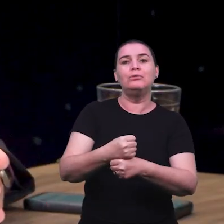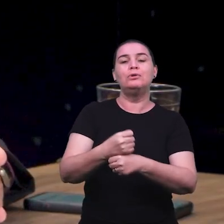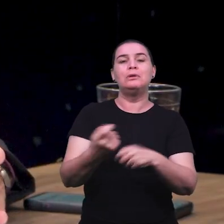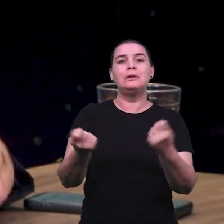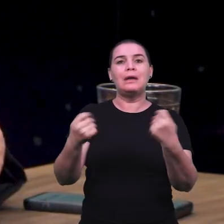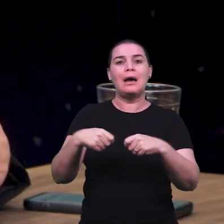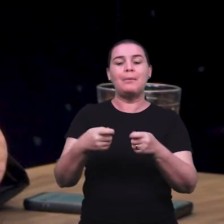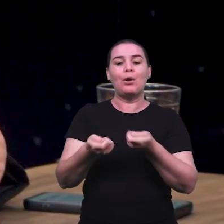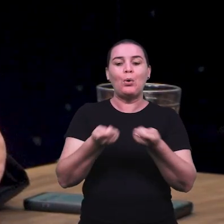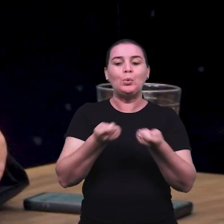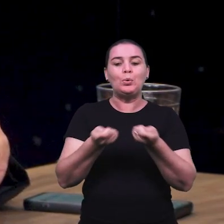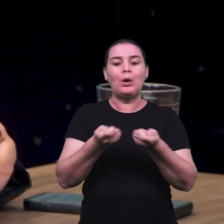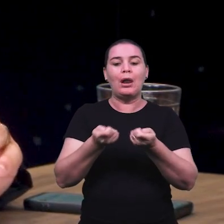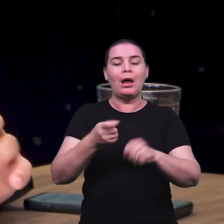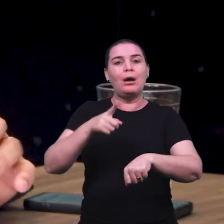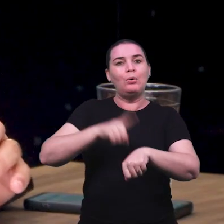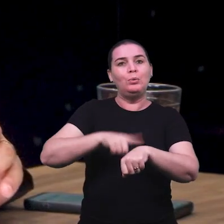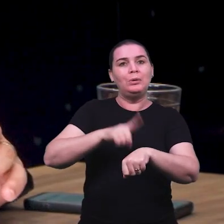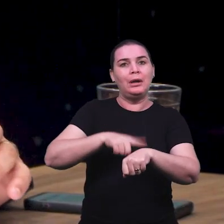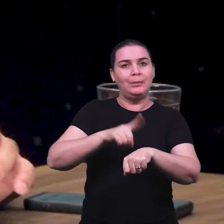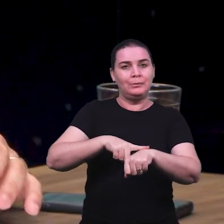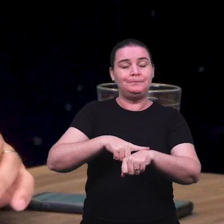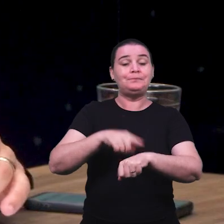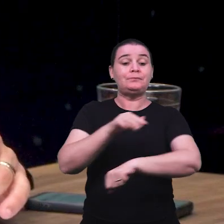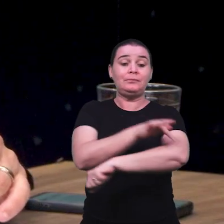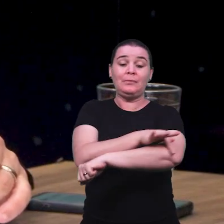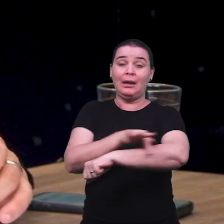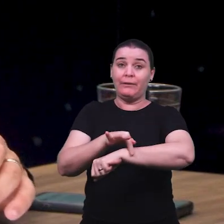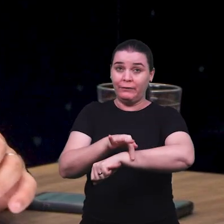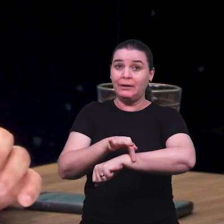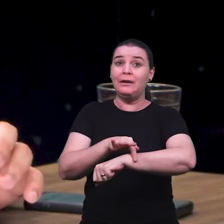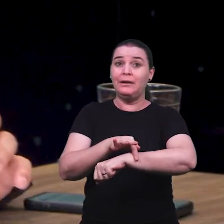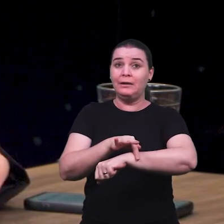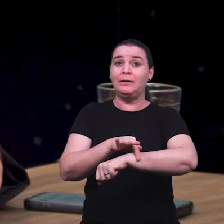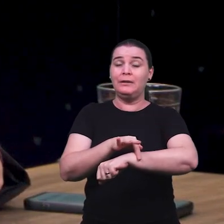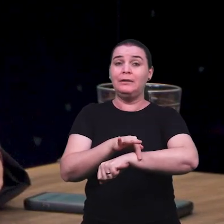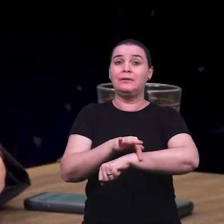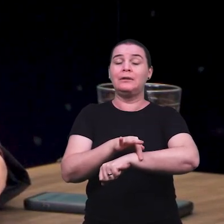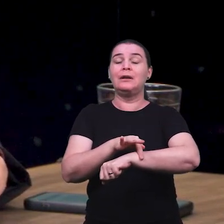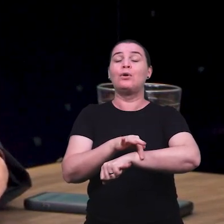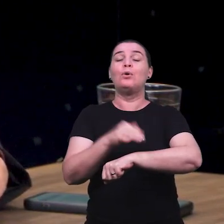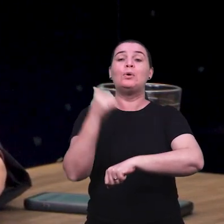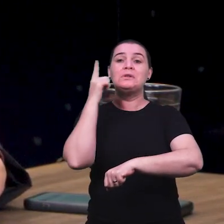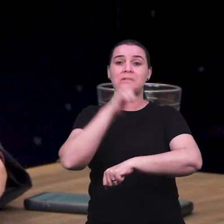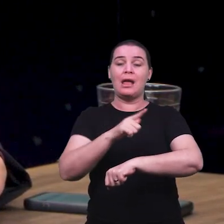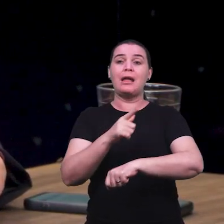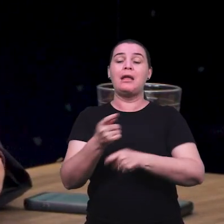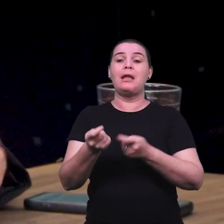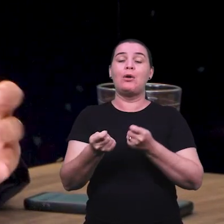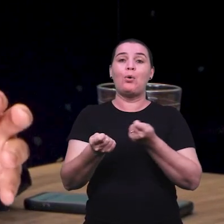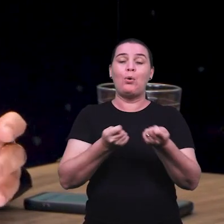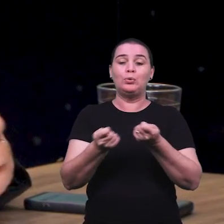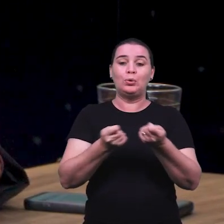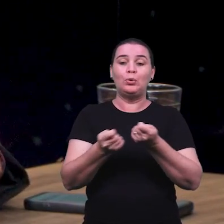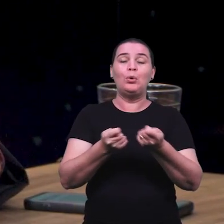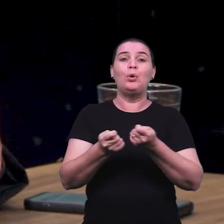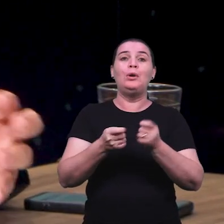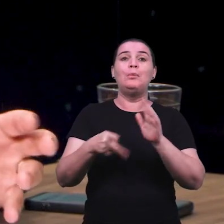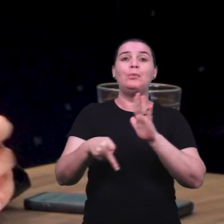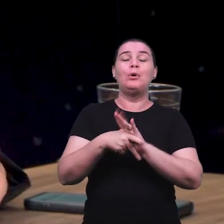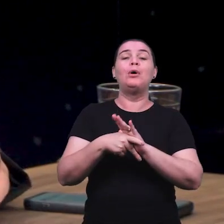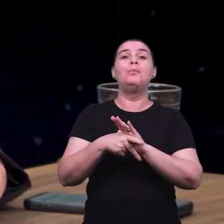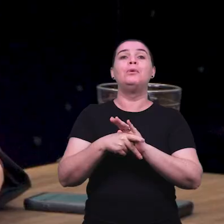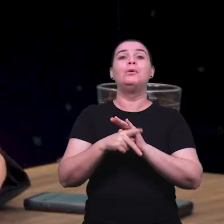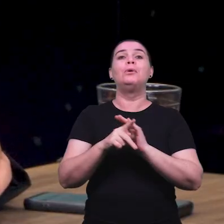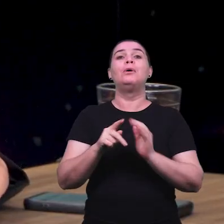tempo, mas na física esse tempo ele pode ser medido através da entropia, à medida que aquela matéria, aquele